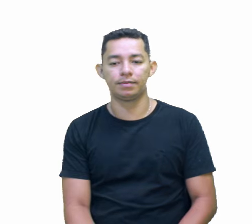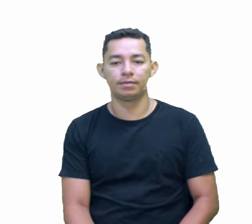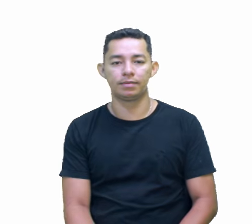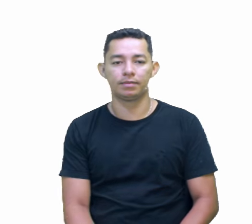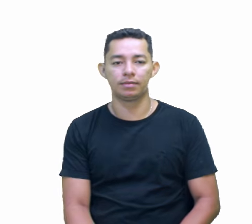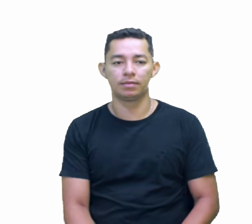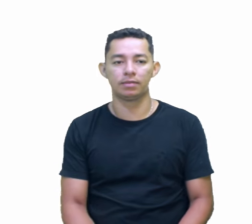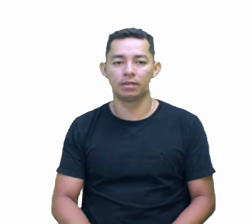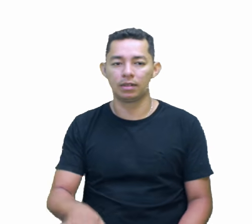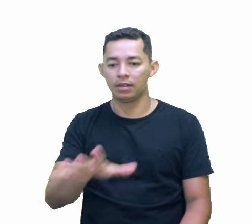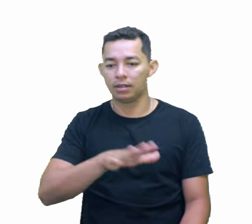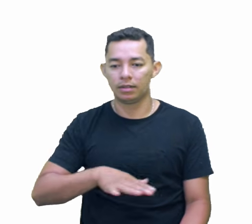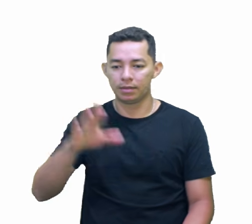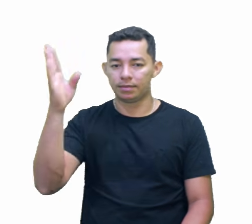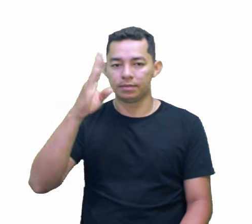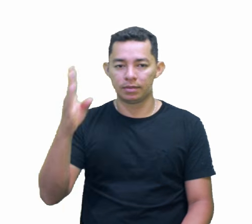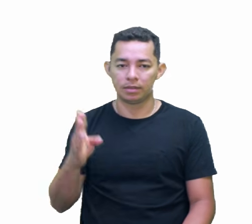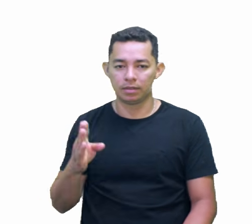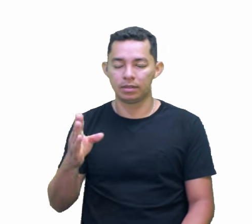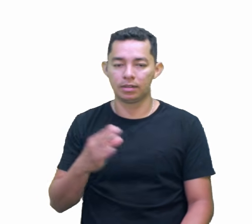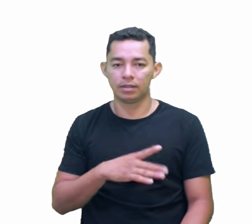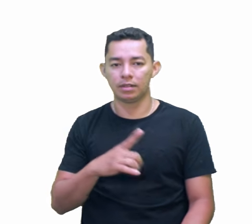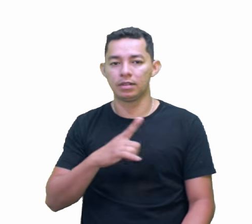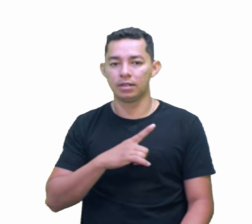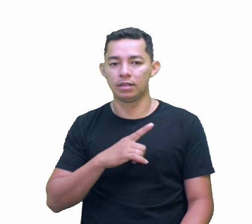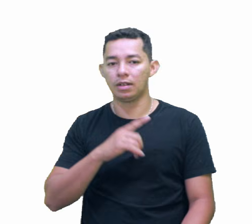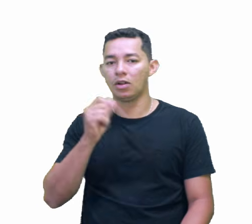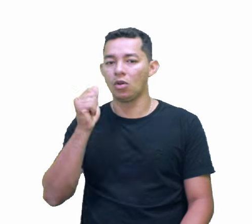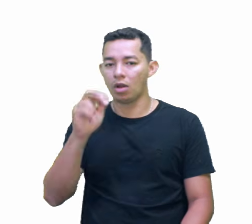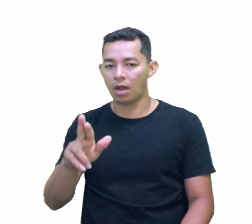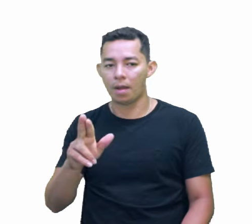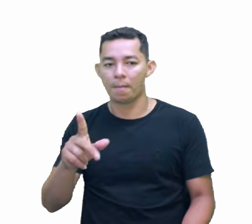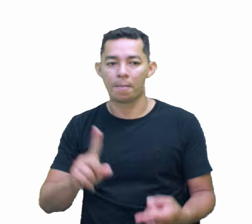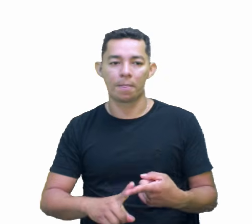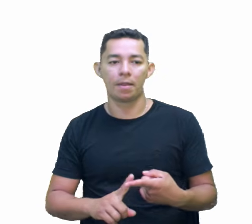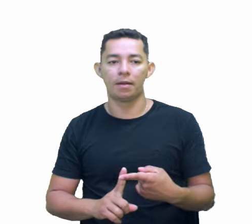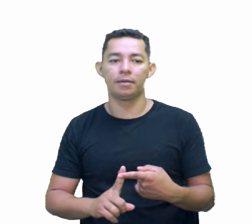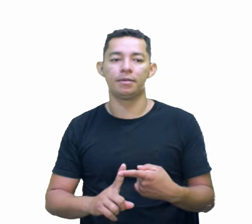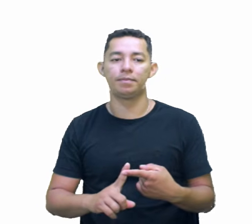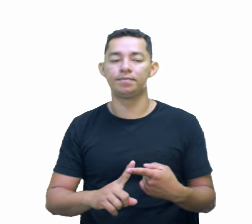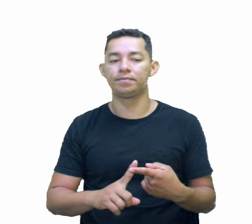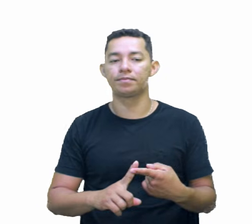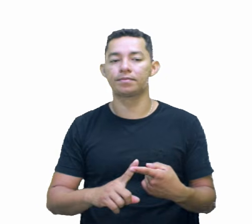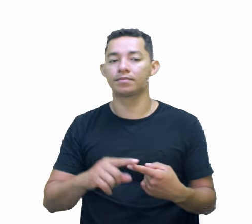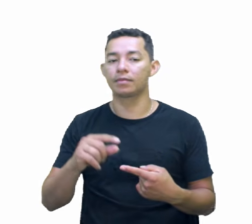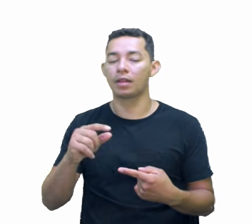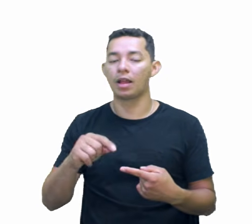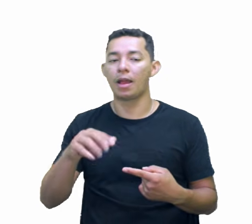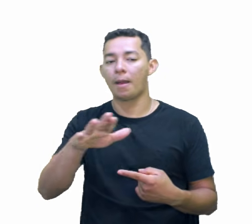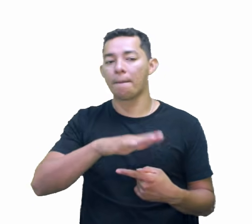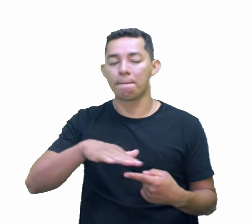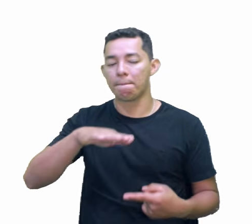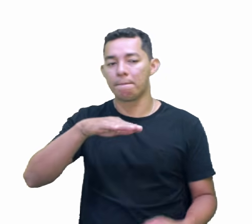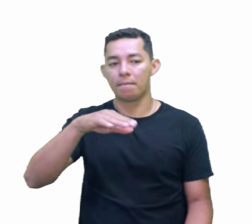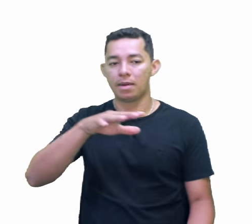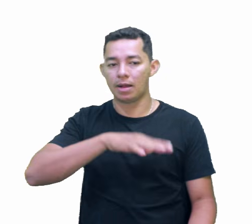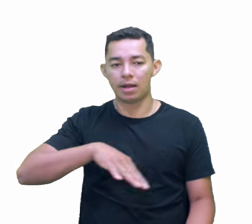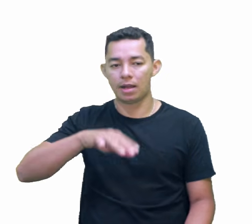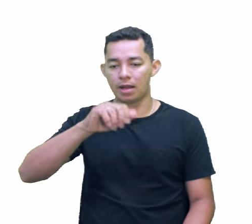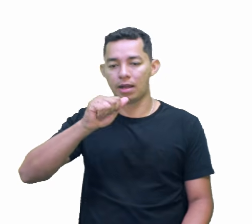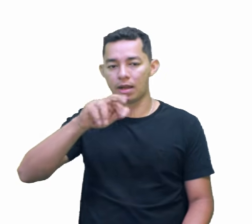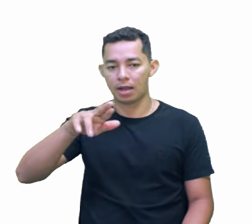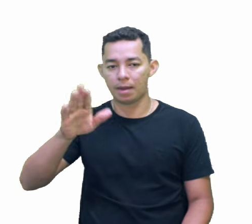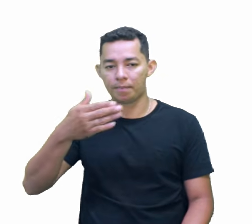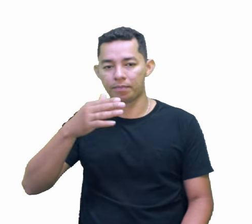Para o território brasileiro, interessam as seguintes massas de ar. As massas de ar equatorial, massa de ar